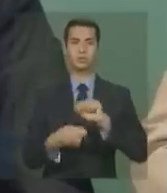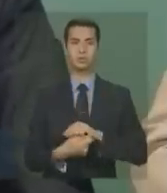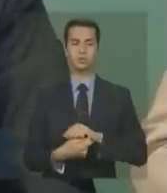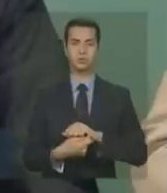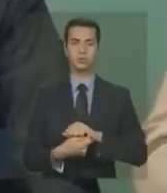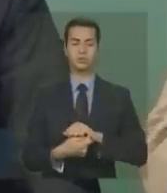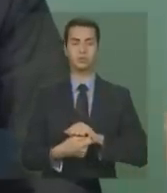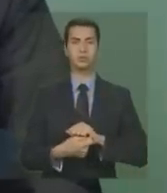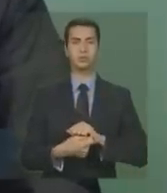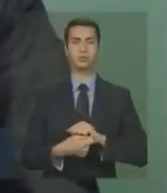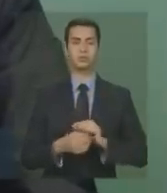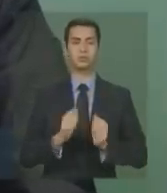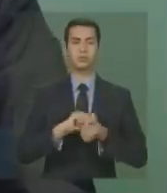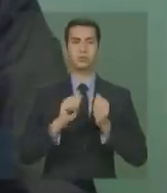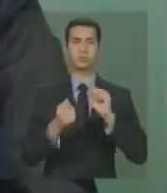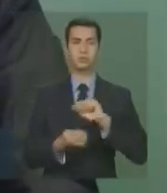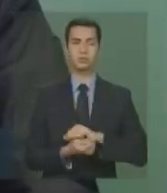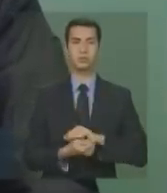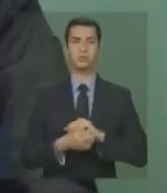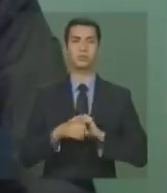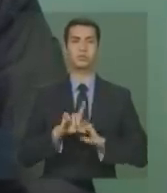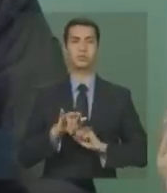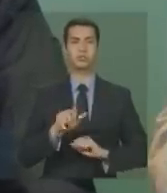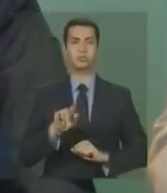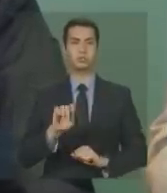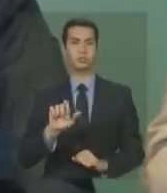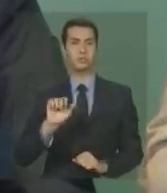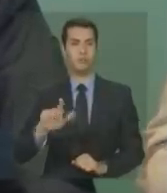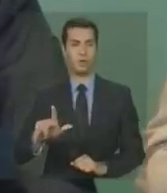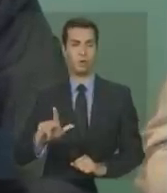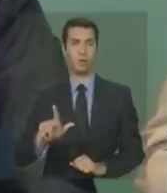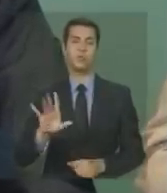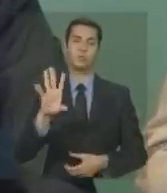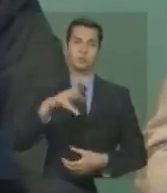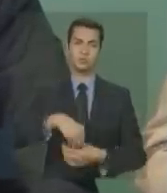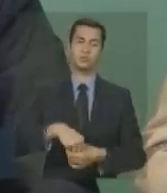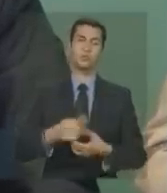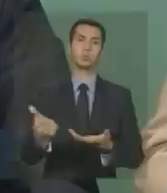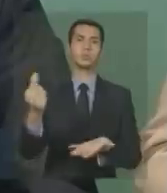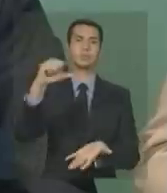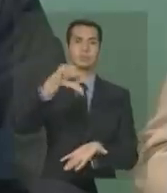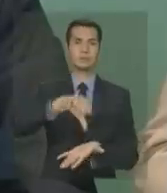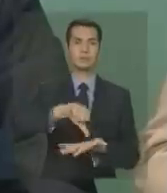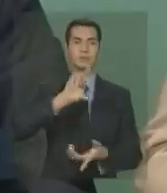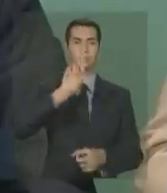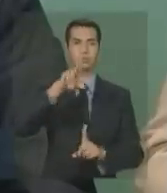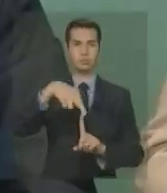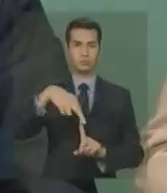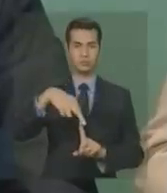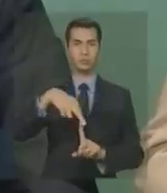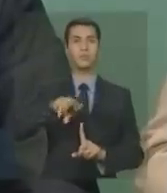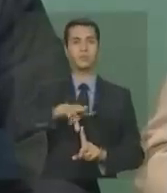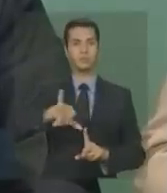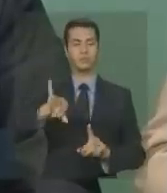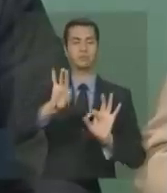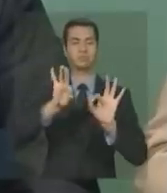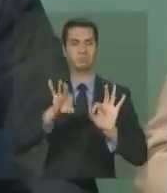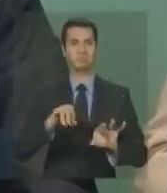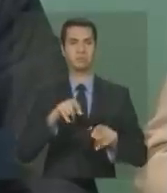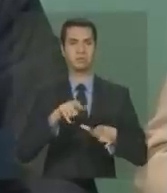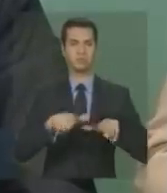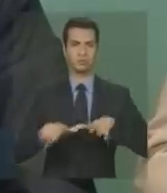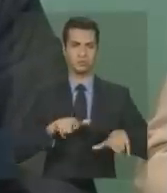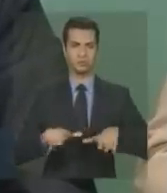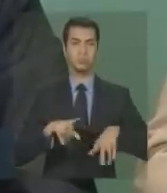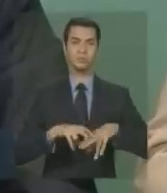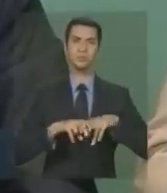pouco mais complexo inclusive digital nos centros que serão centros credenciados a fazer isso por isso que tem aquelas instituições